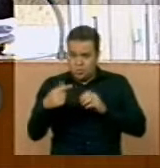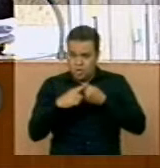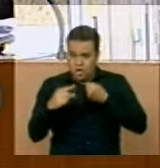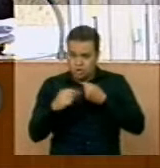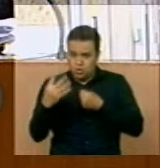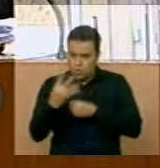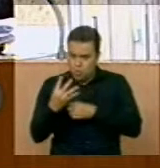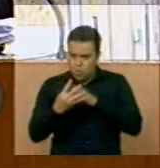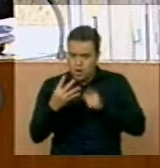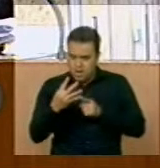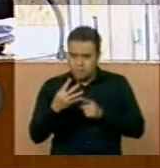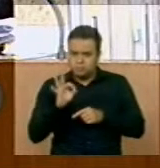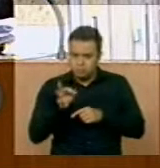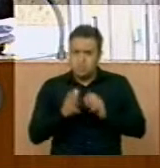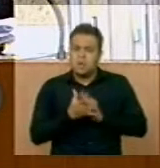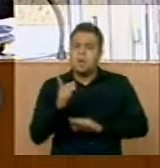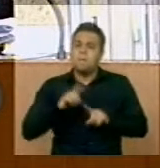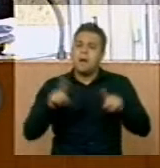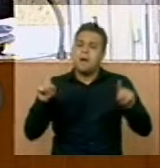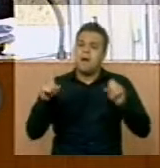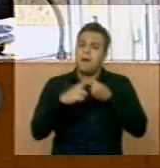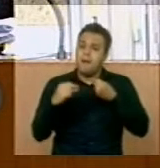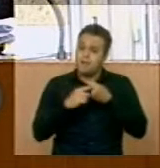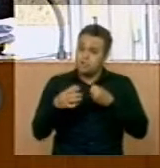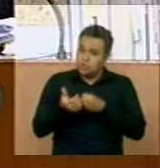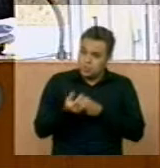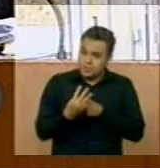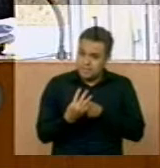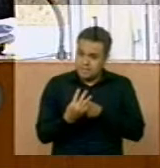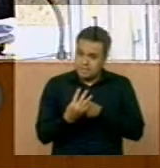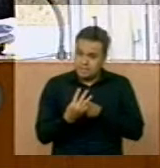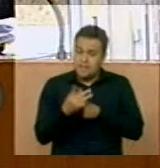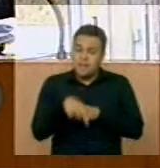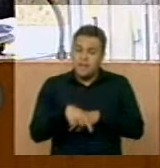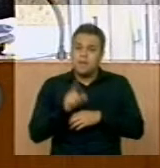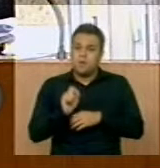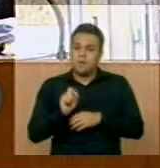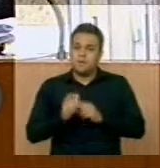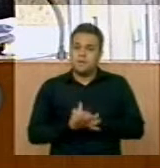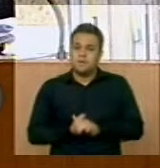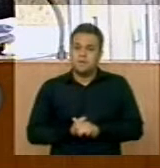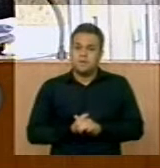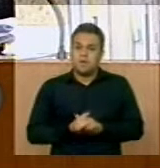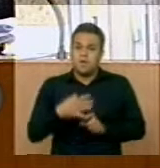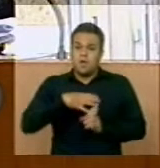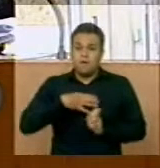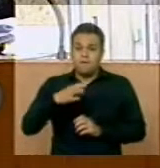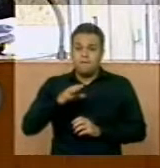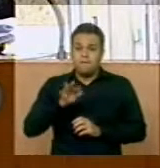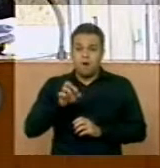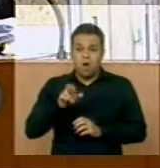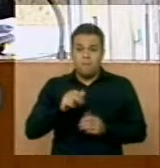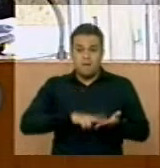conforme, e quanto ao artigo 13, apenas no que se refere à forma de interpretar que o